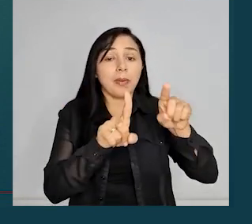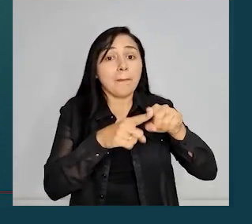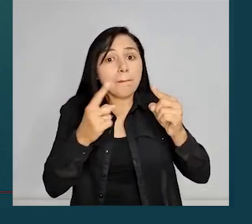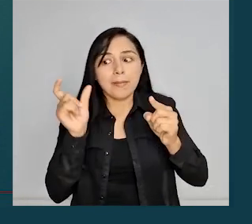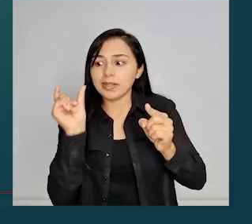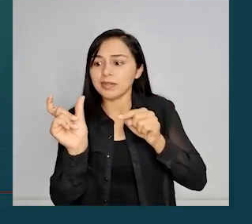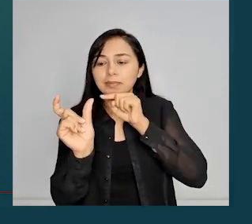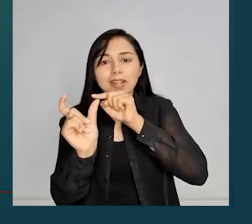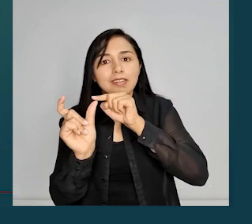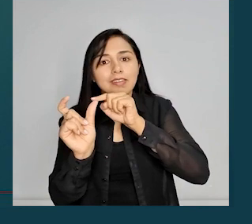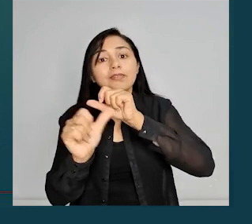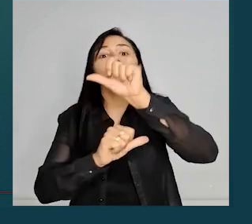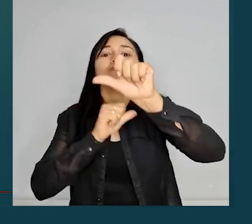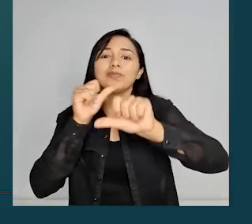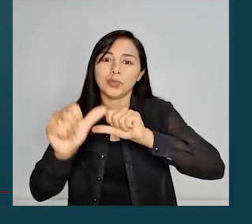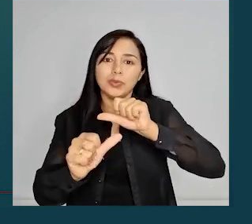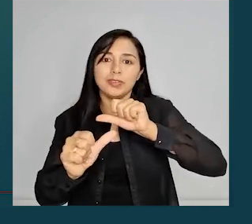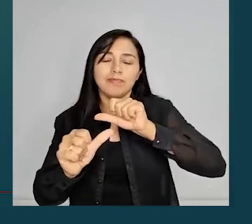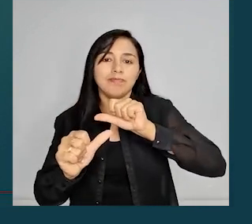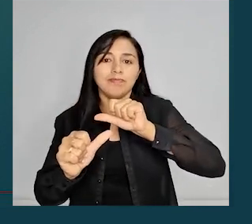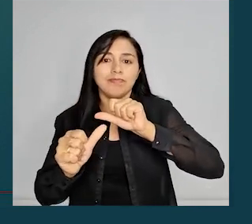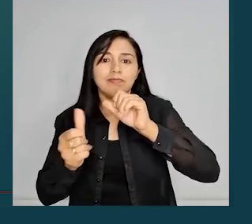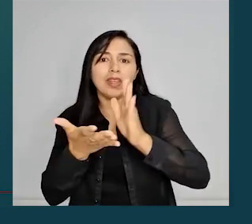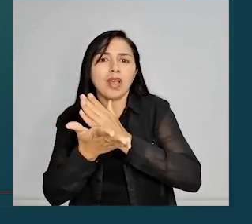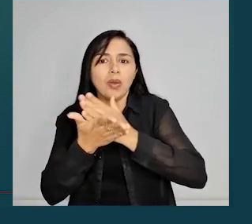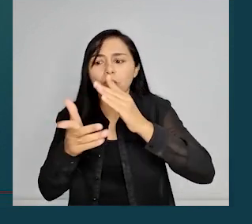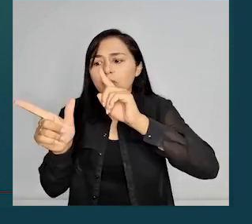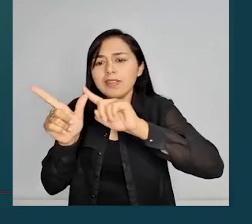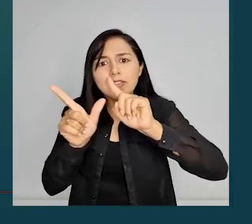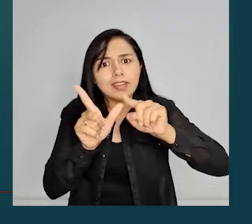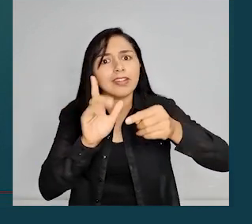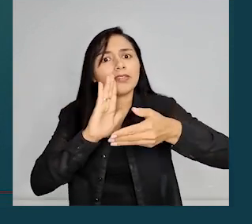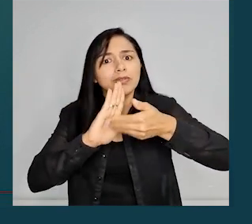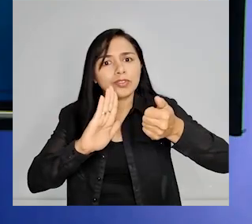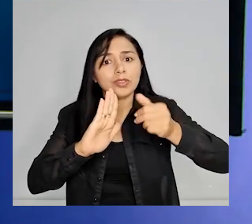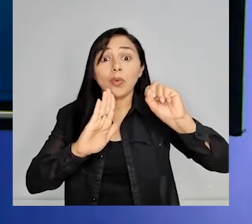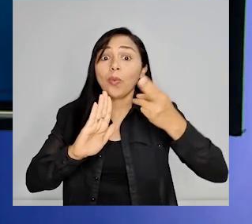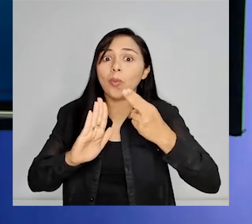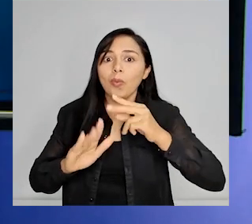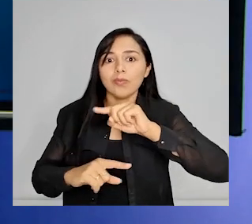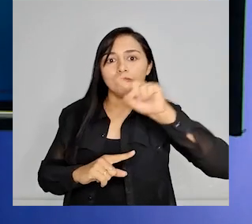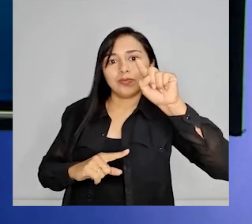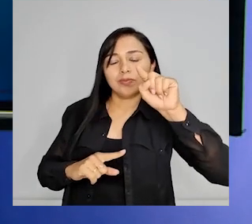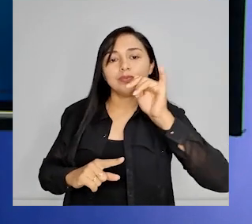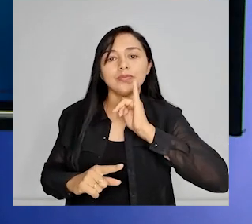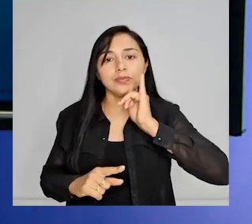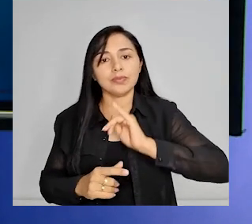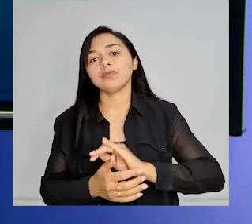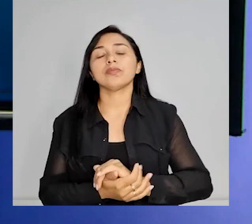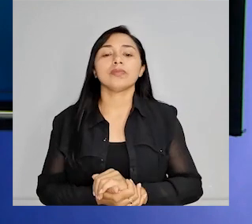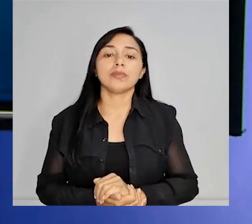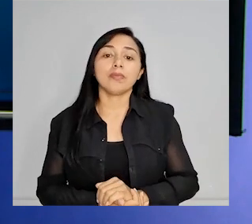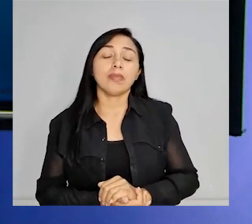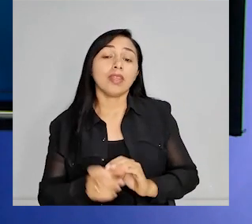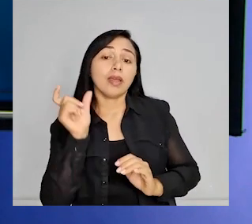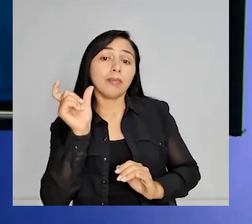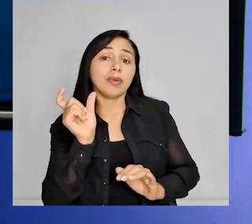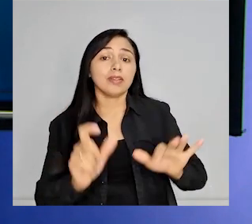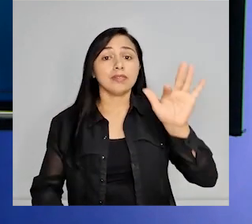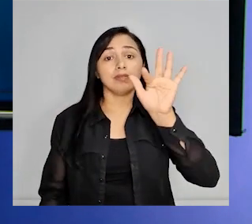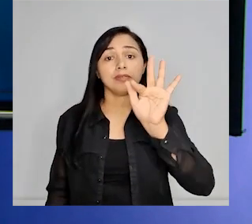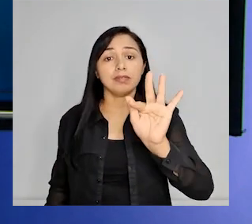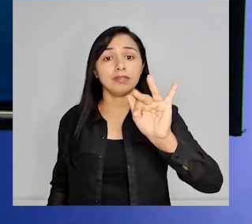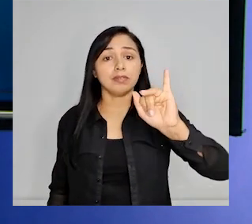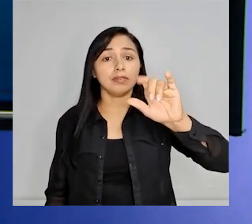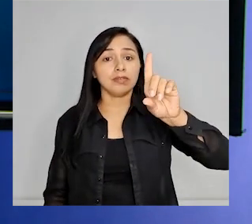uma alteração na forma ou na acentuação. Vejamos o exemplo. A palavra